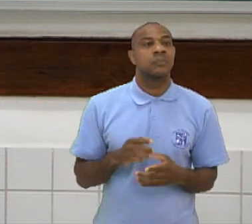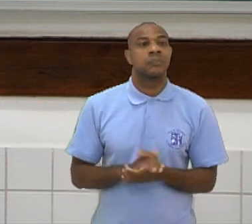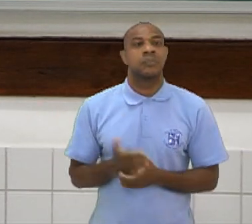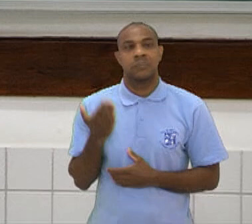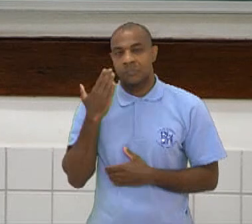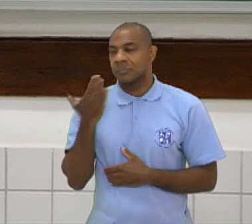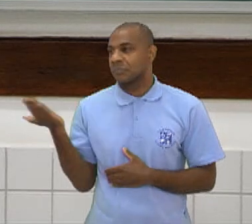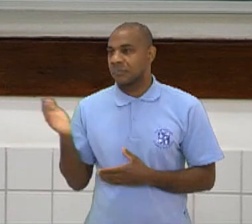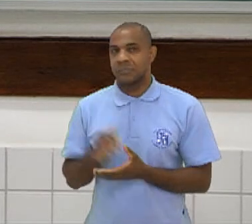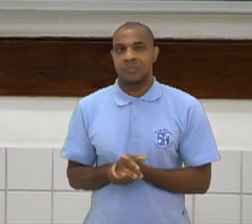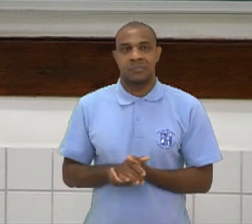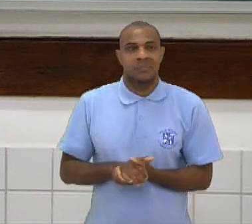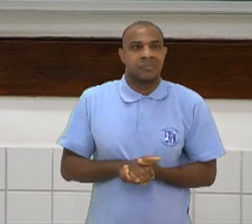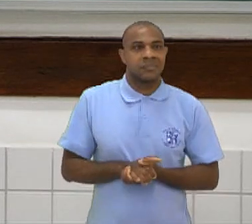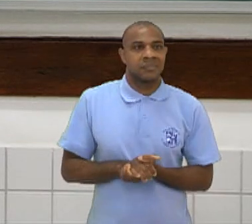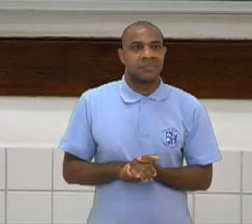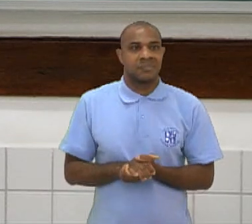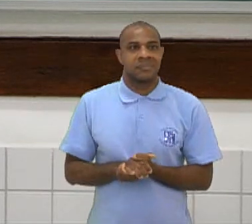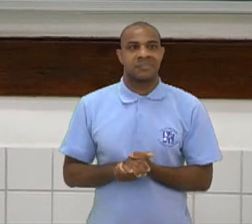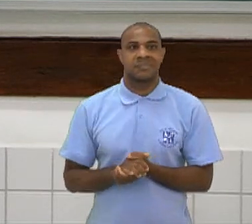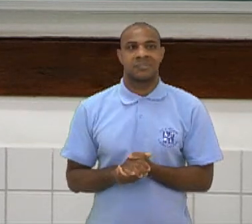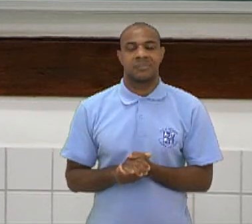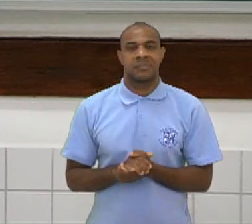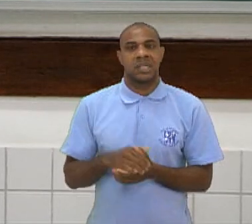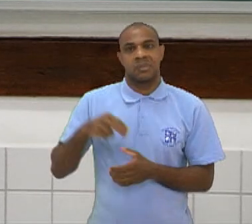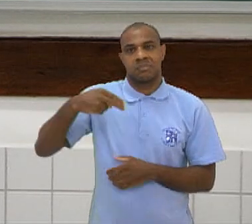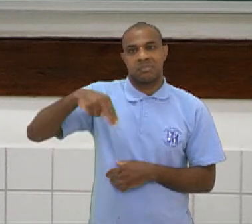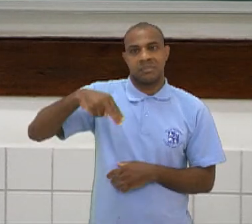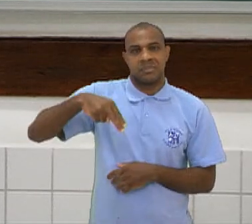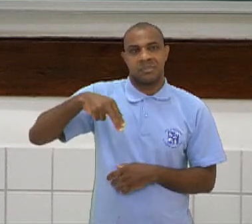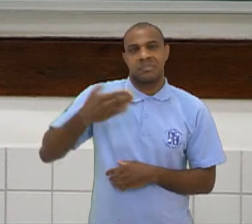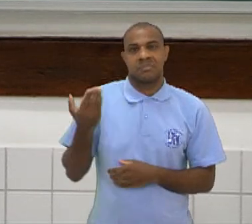falta o nitrito e o nitrato, que são formados no processo de